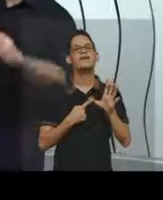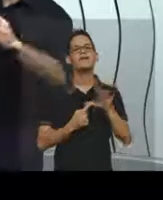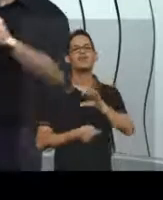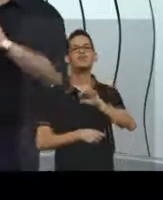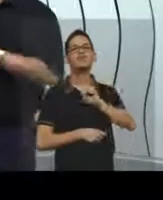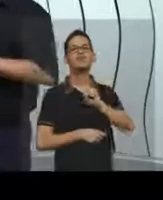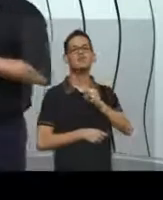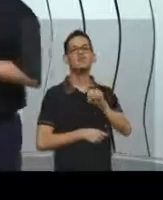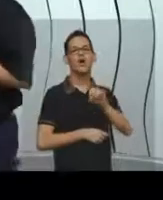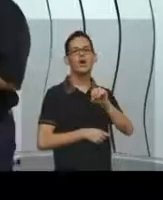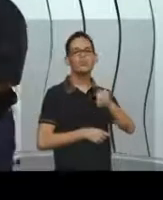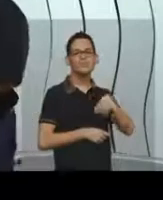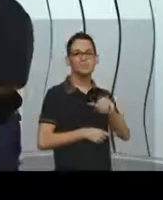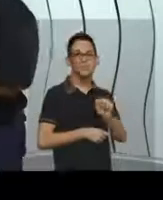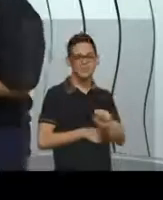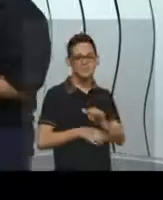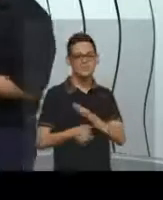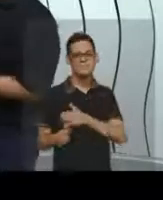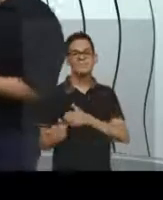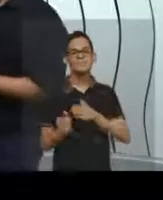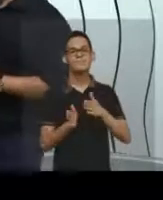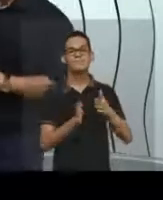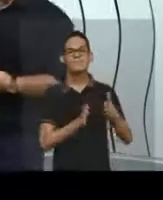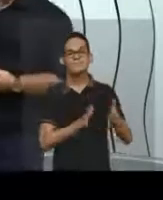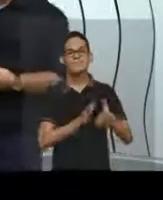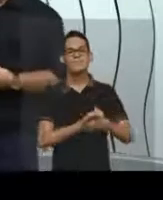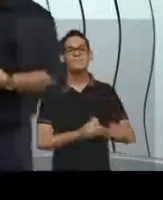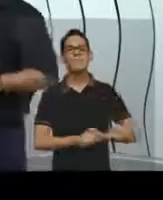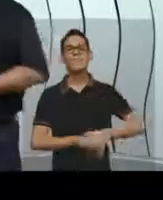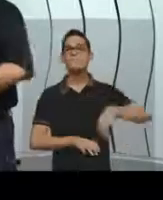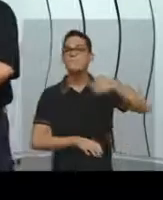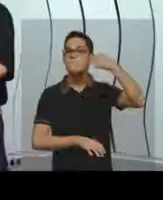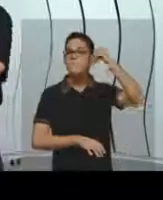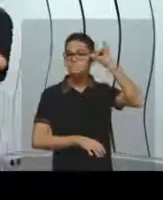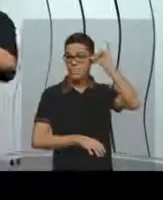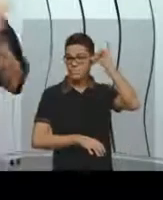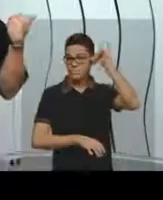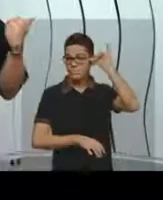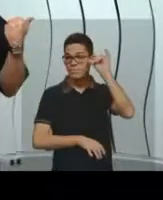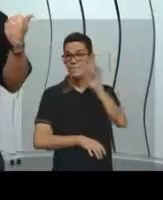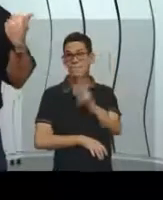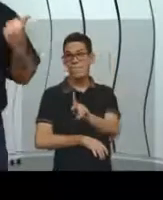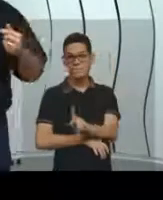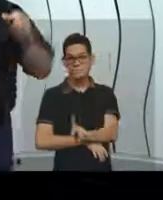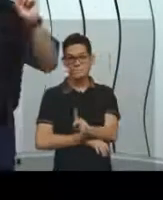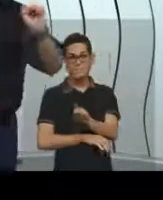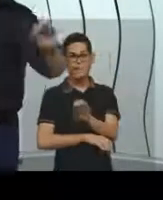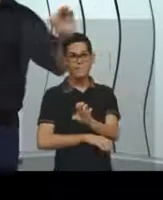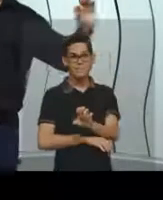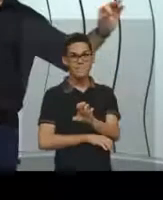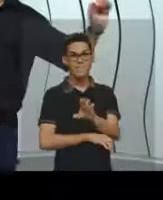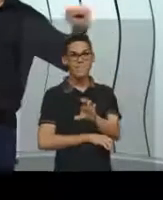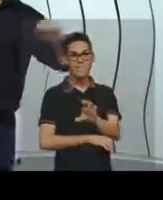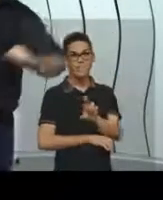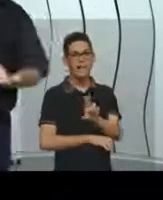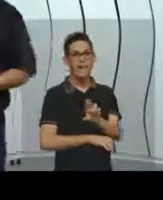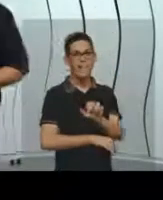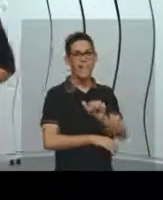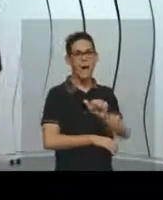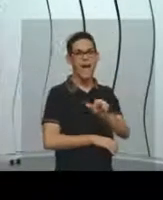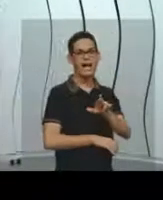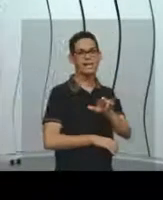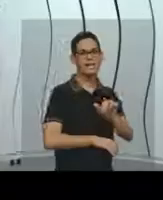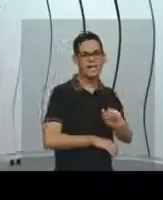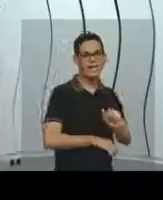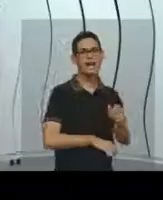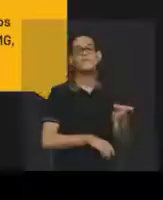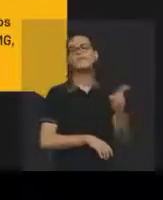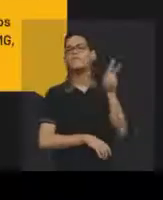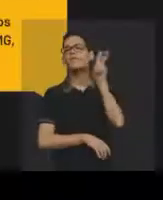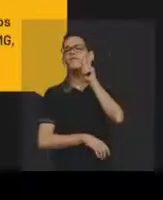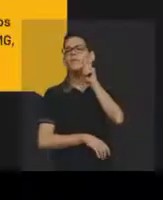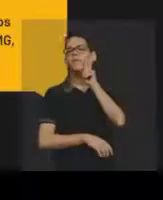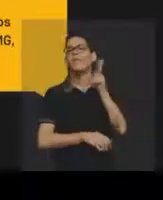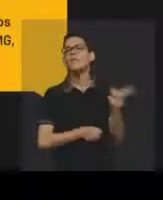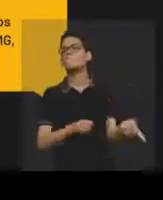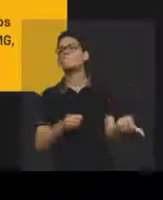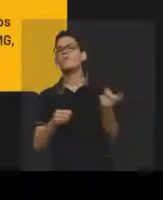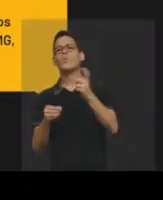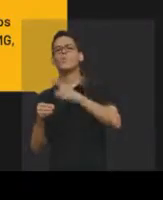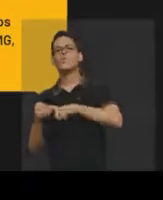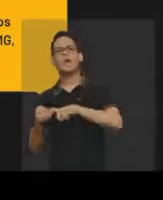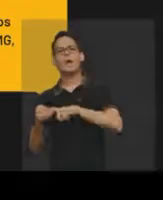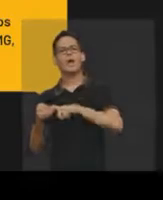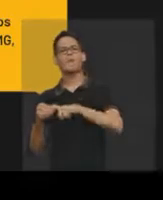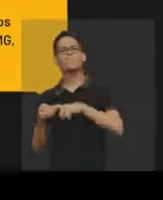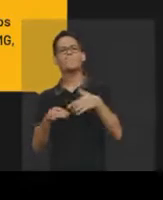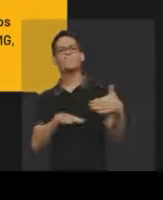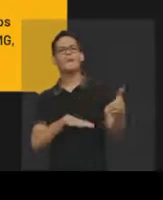Bom, tratando sobre a pecuária, aí a gente volta no tempo, volta para a colônia, tá? No início da